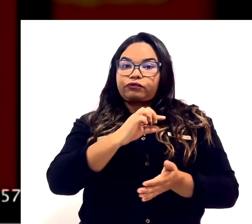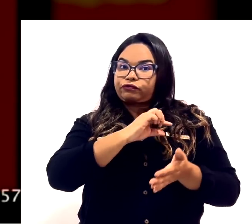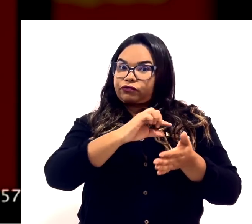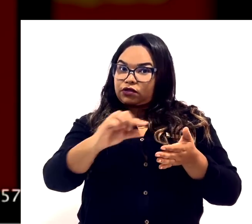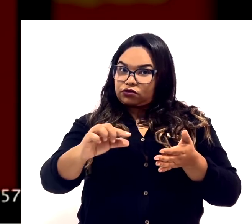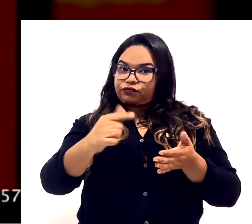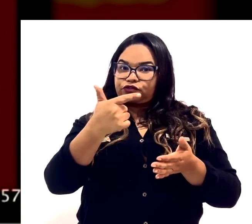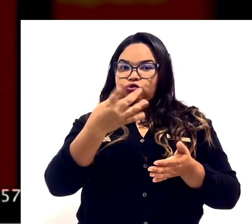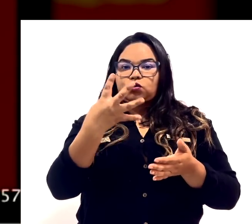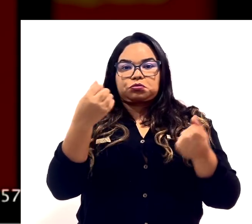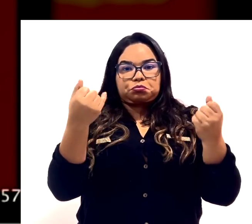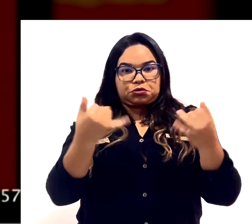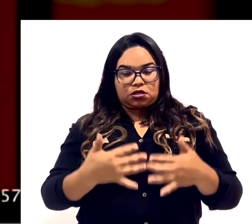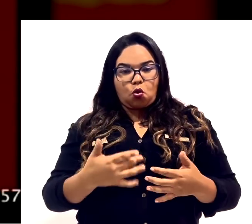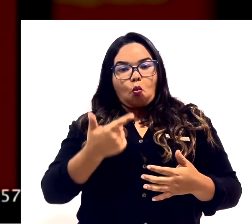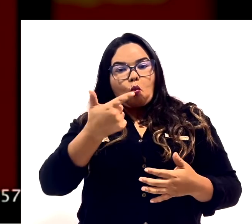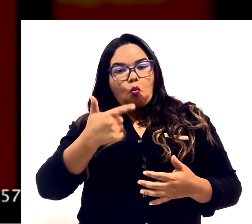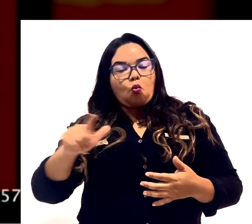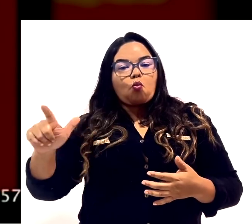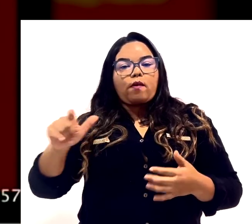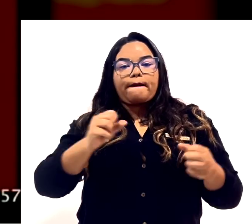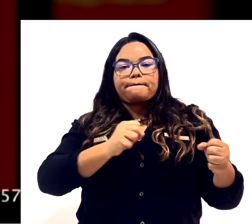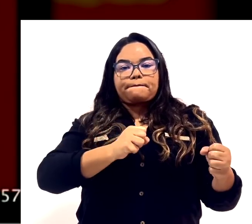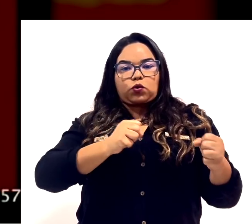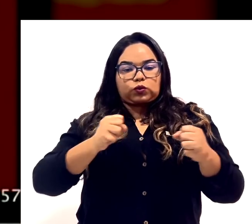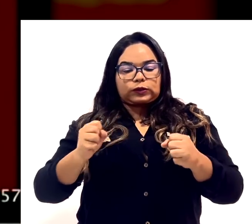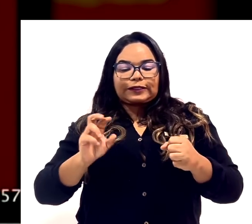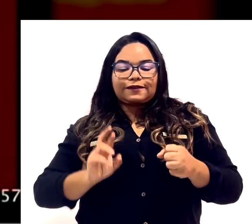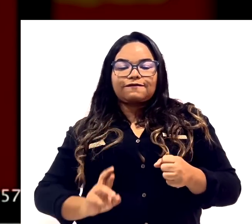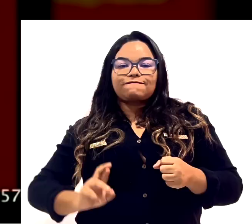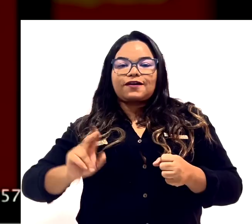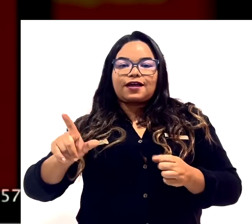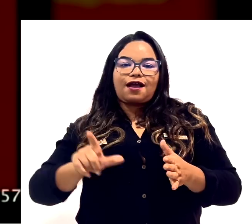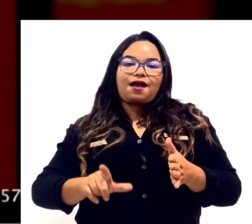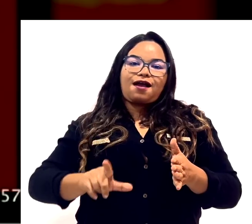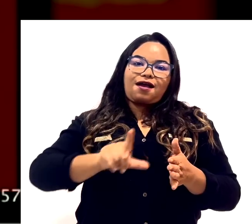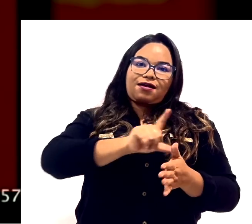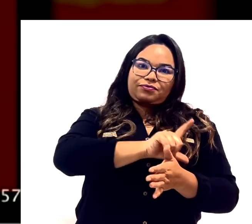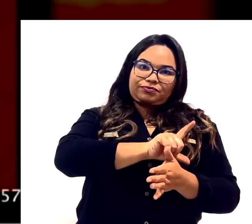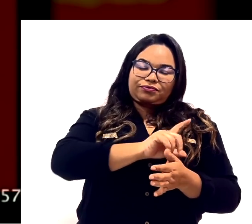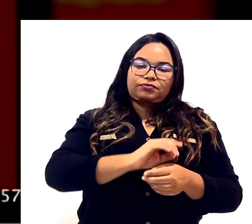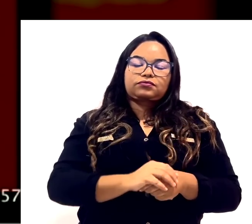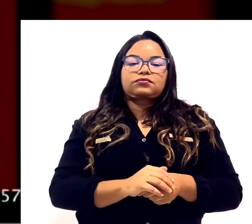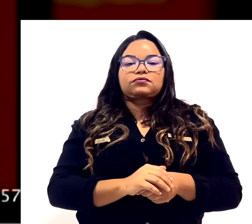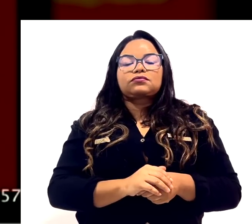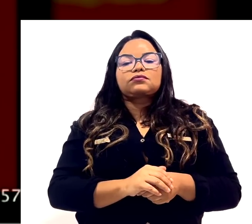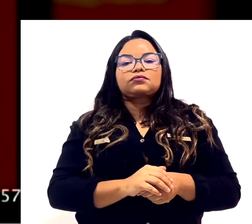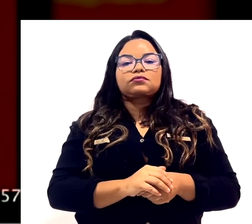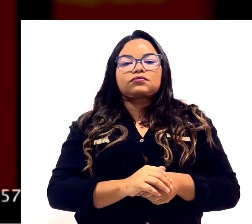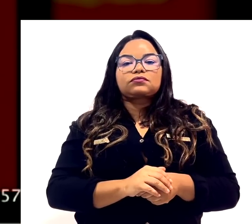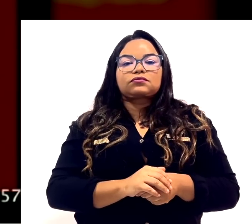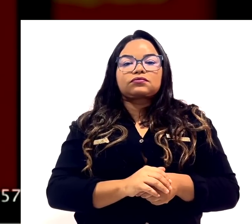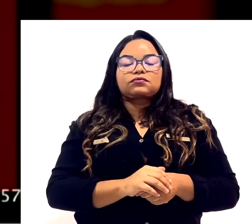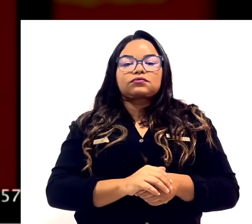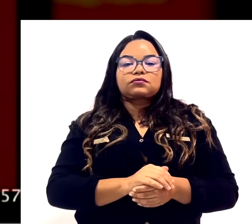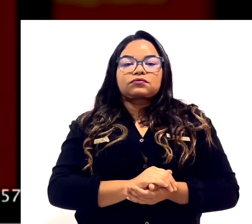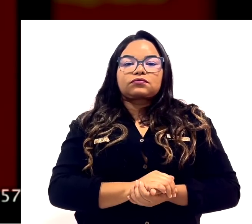É o que diz o verso 24. Ele é diferente dos outros, o qual será diferente dos